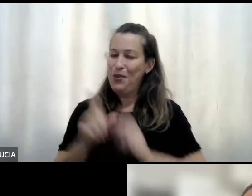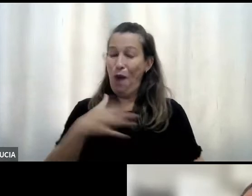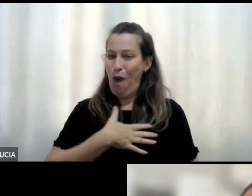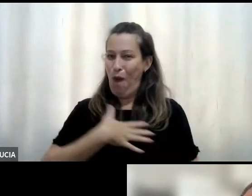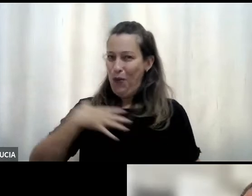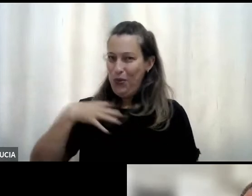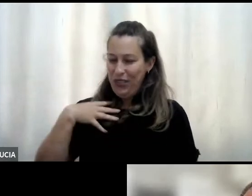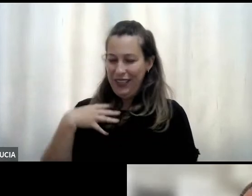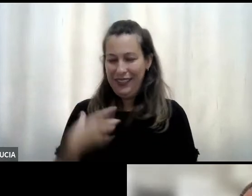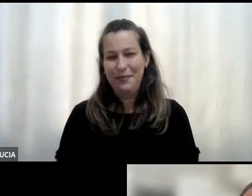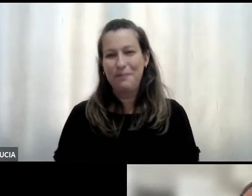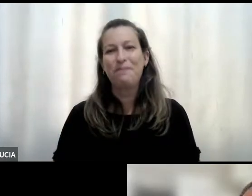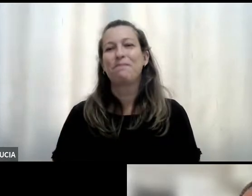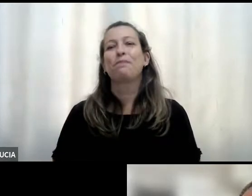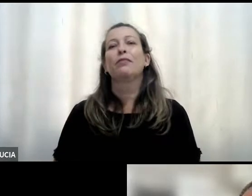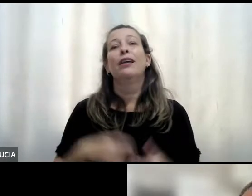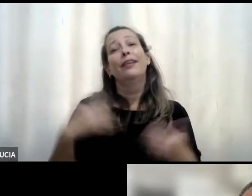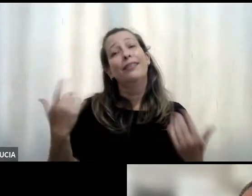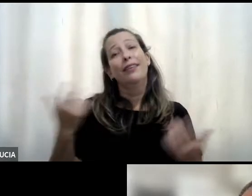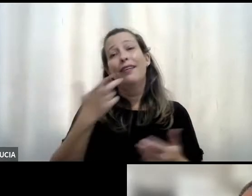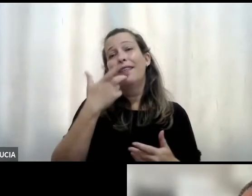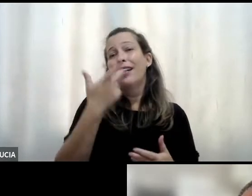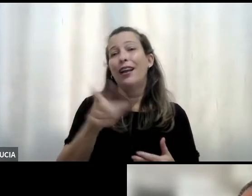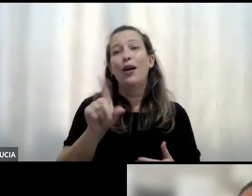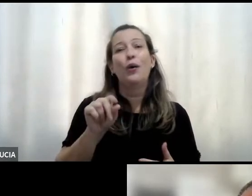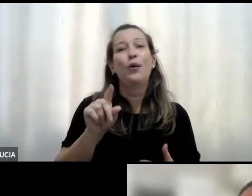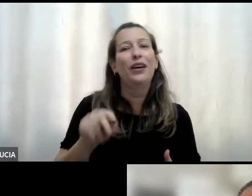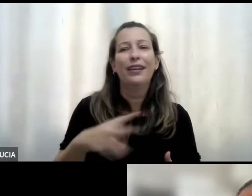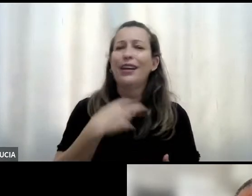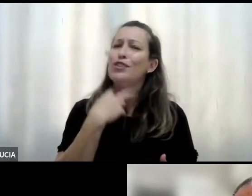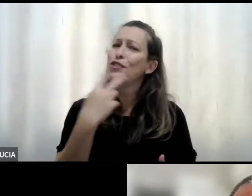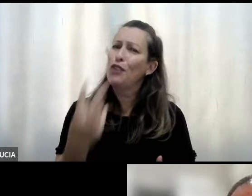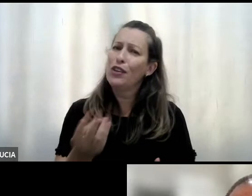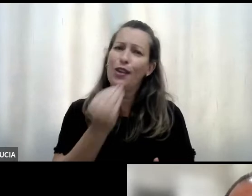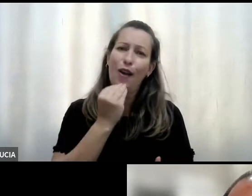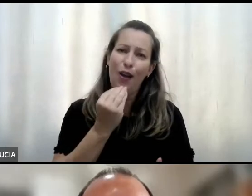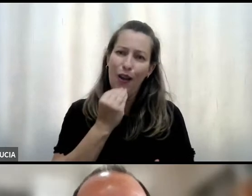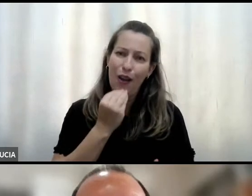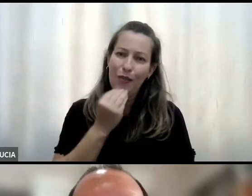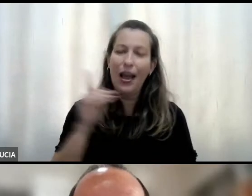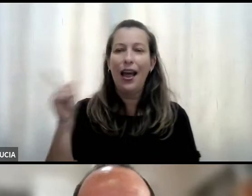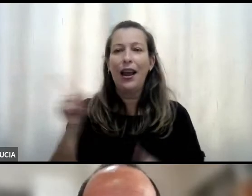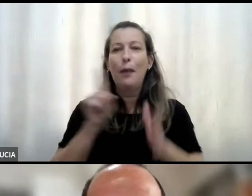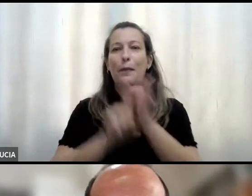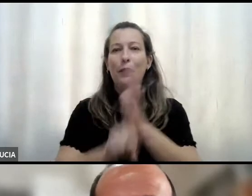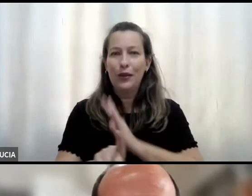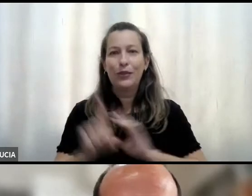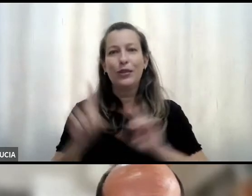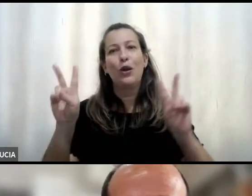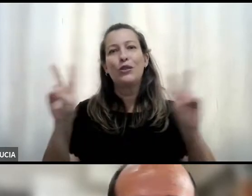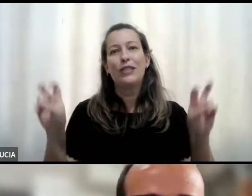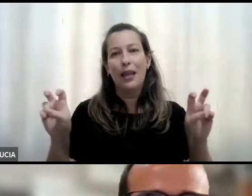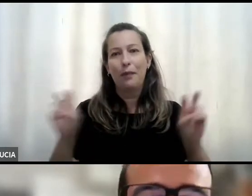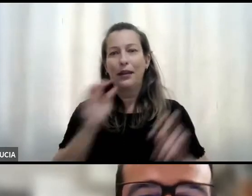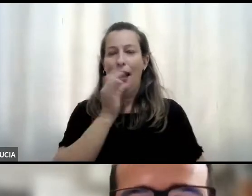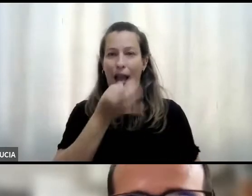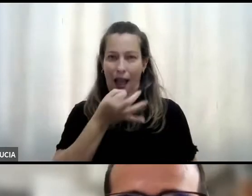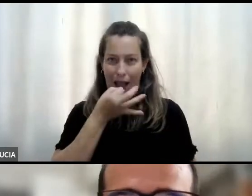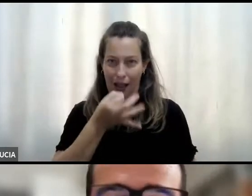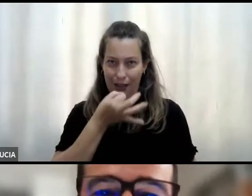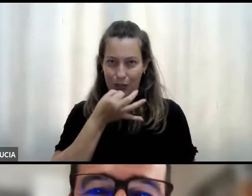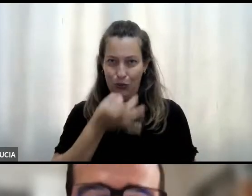Inês Ita vai falar de quê, Rogéria? Vai falar das vozes, é claro, né? Ela pergunta sobre o tema na rádios, né? Qual o lugar